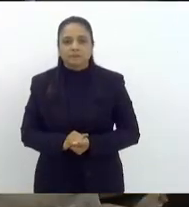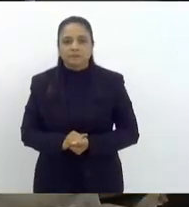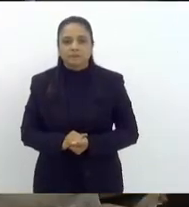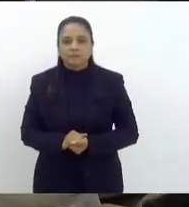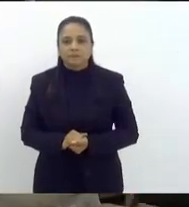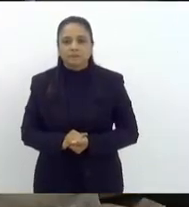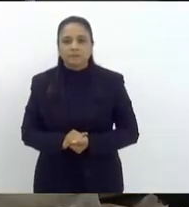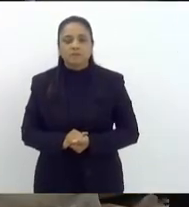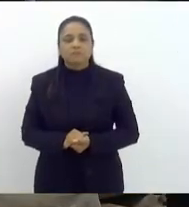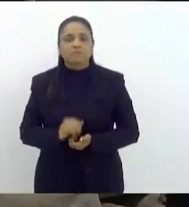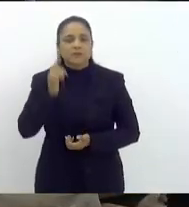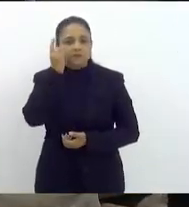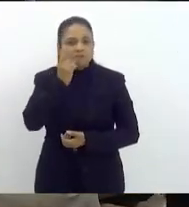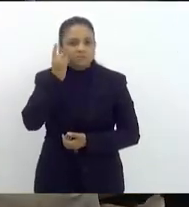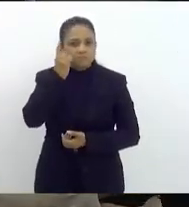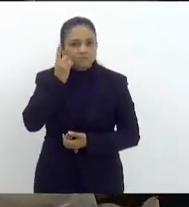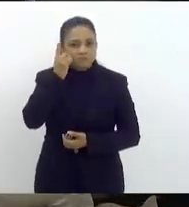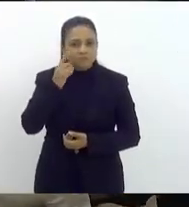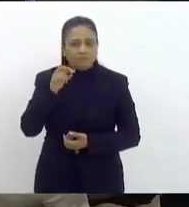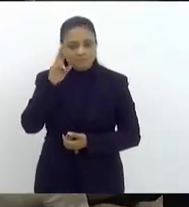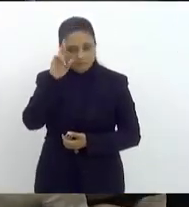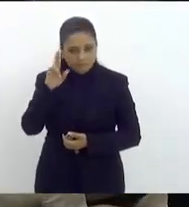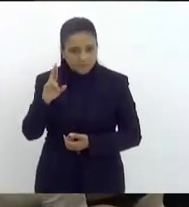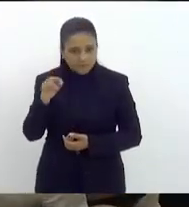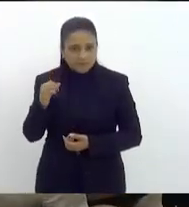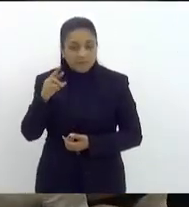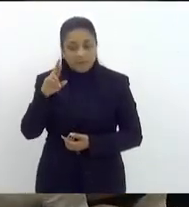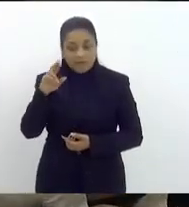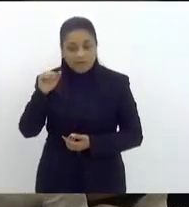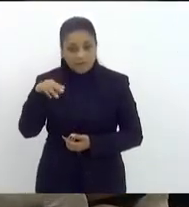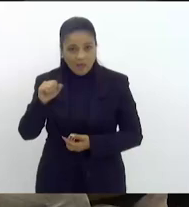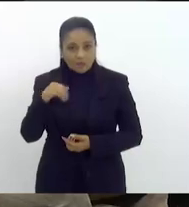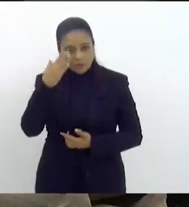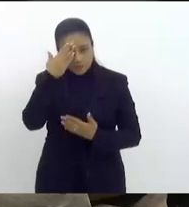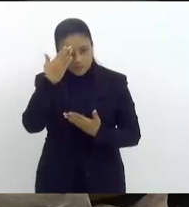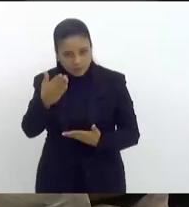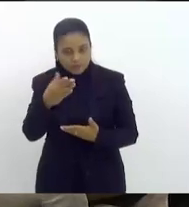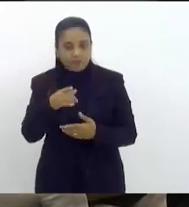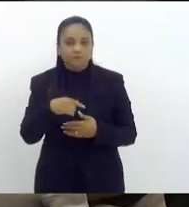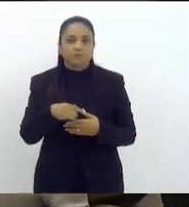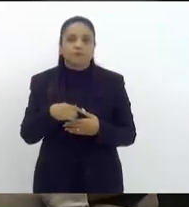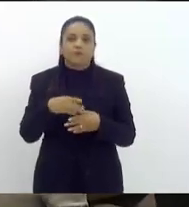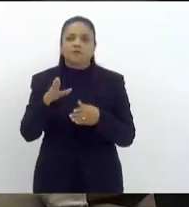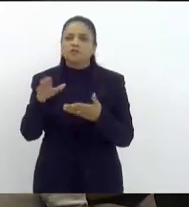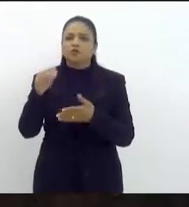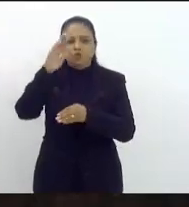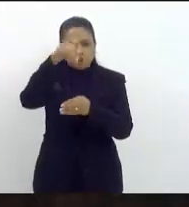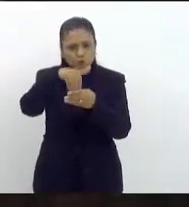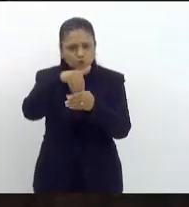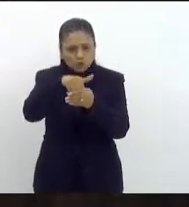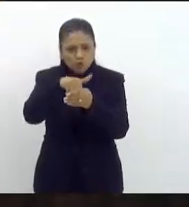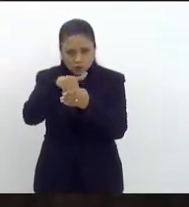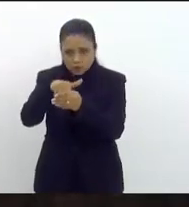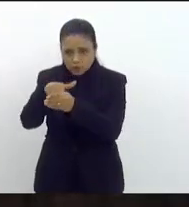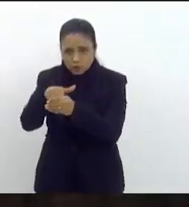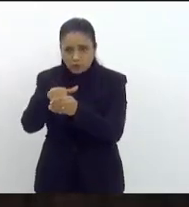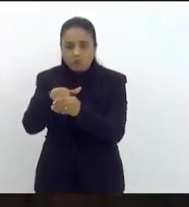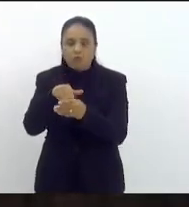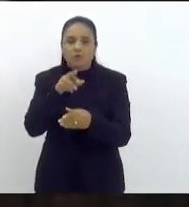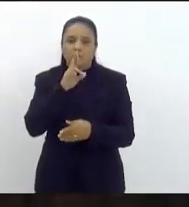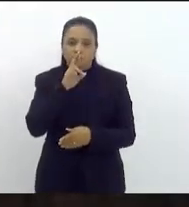Obrigado Deputado Renato deixa eu terminar de colher os votos só por favor